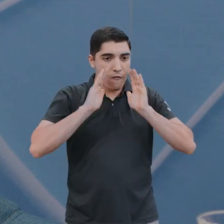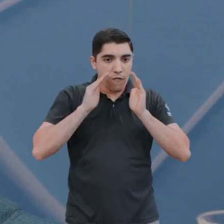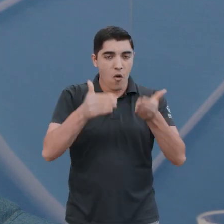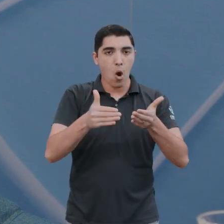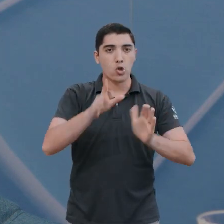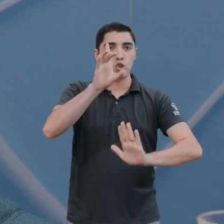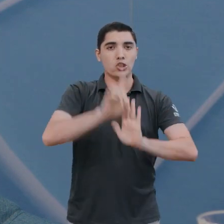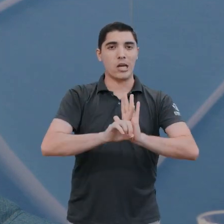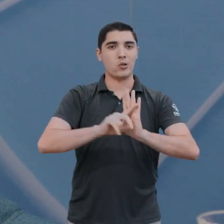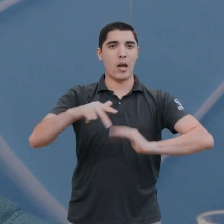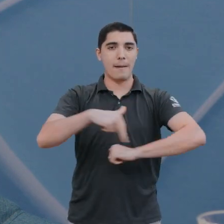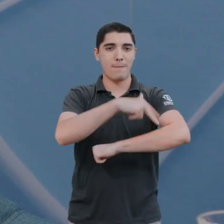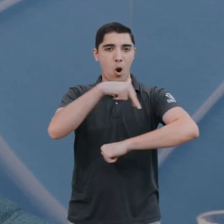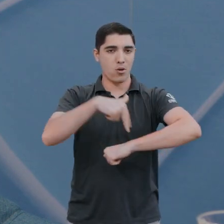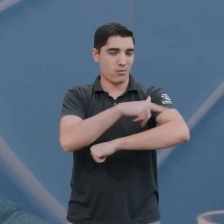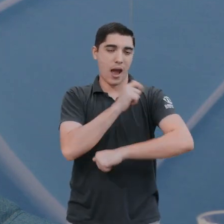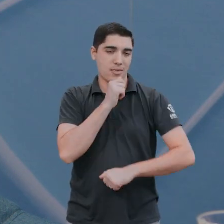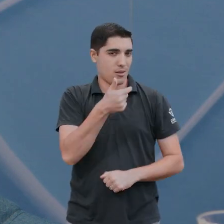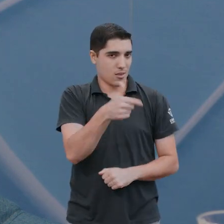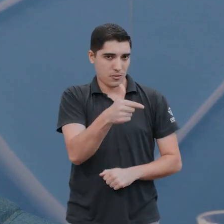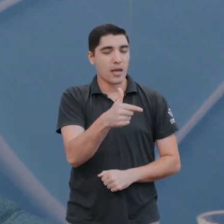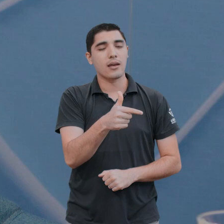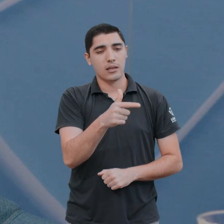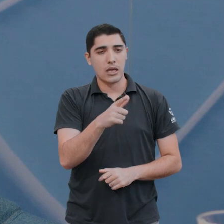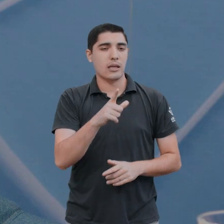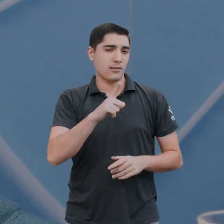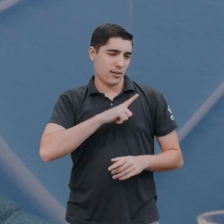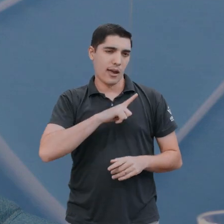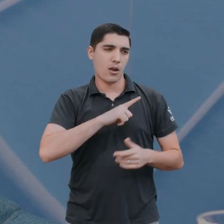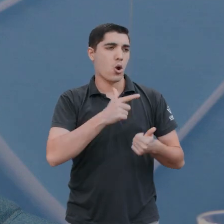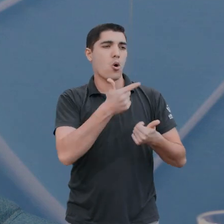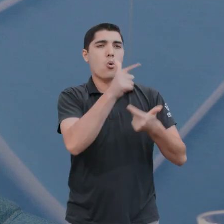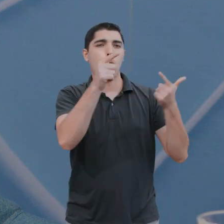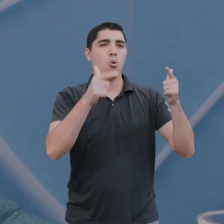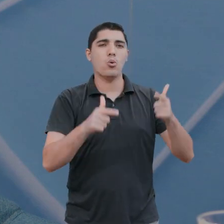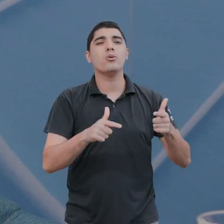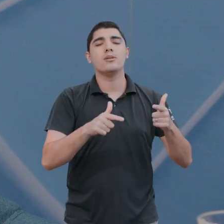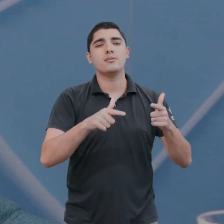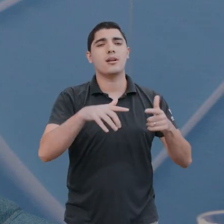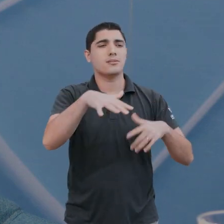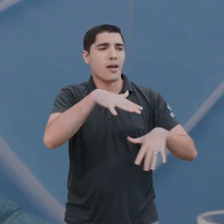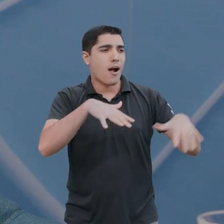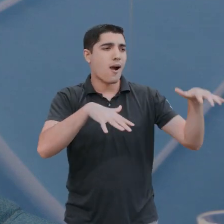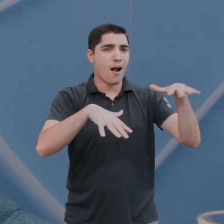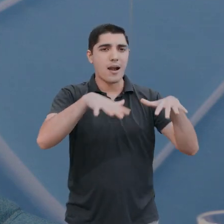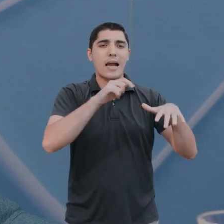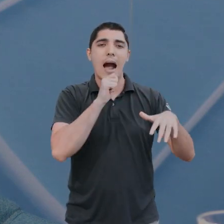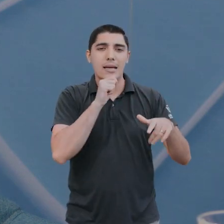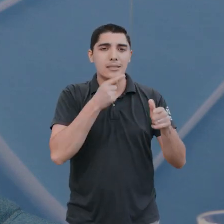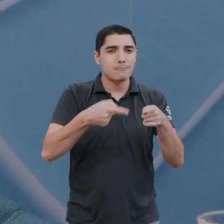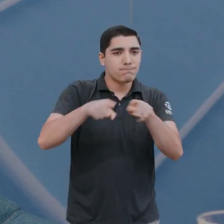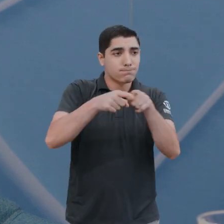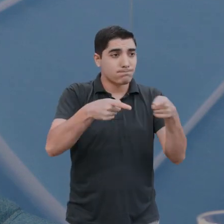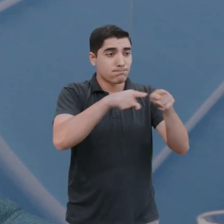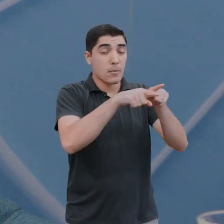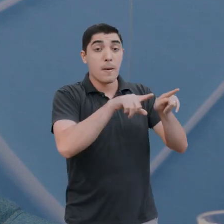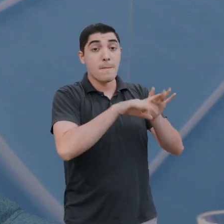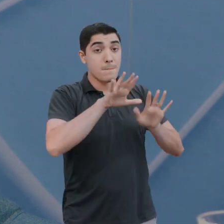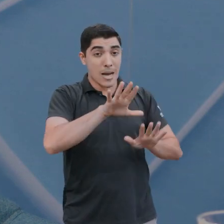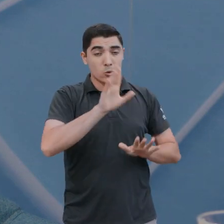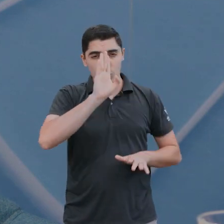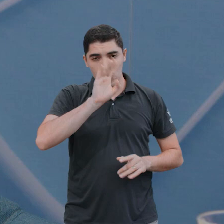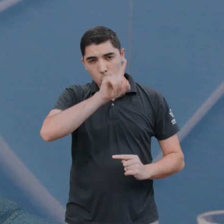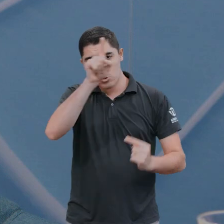específica para direito da moda, nós fazemos uma mescla com várias outras áreas do direito, mas essa ideia principal